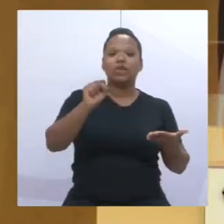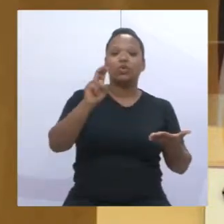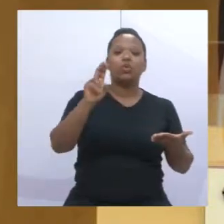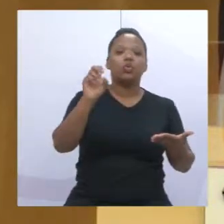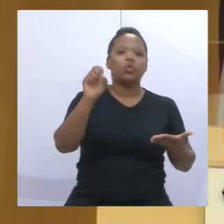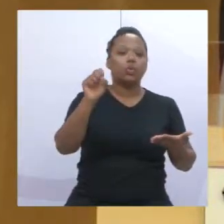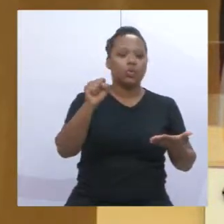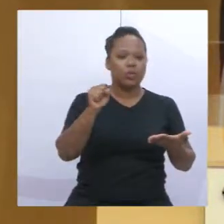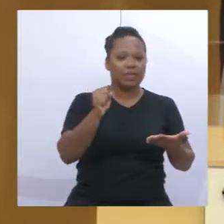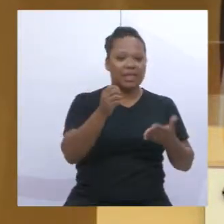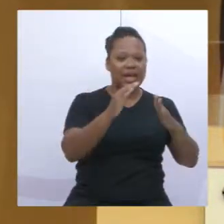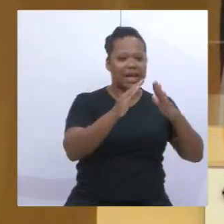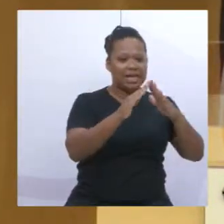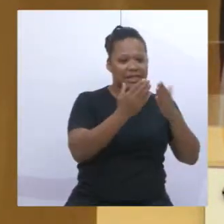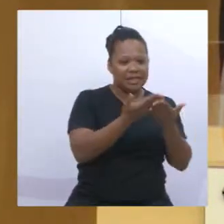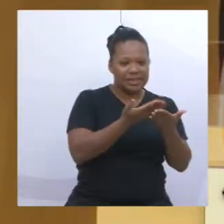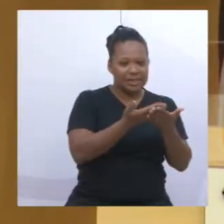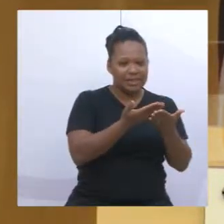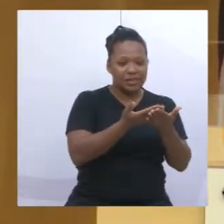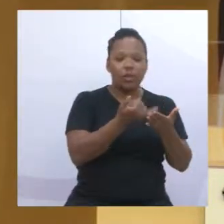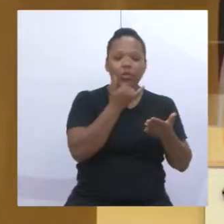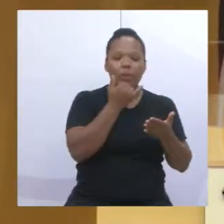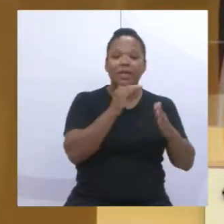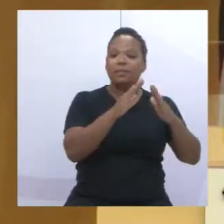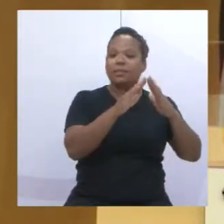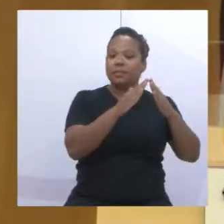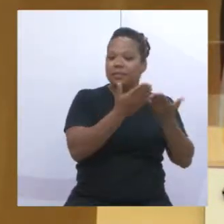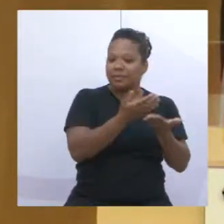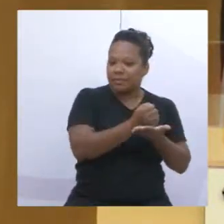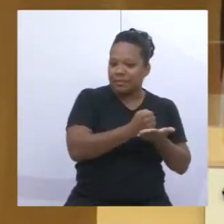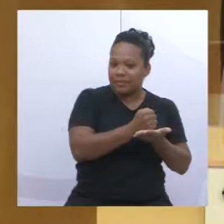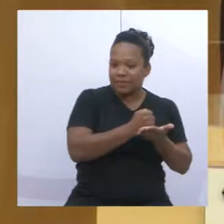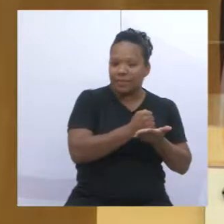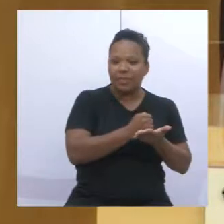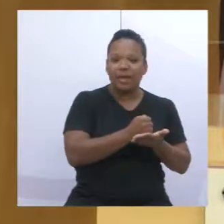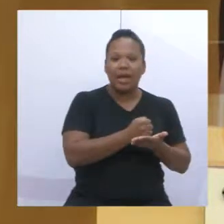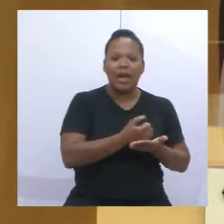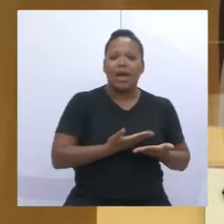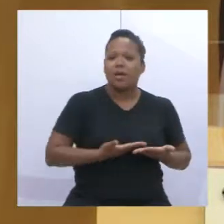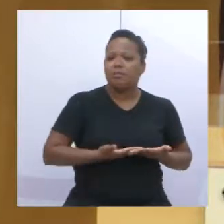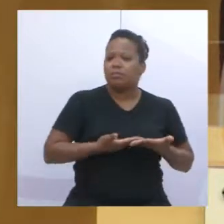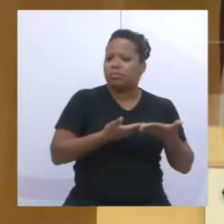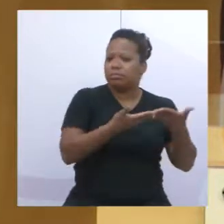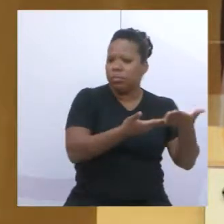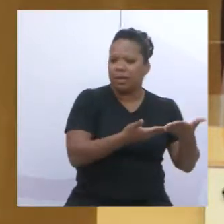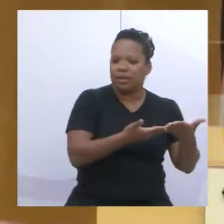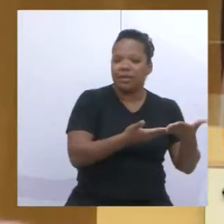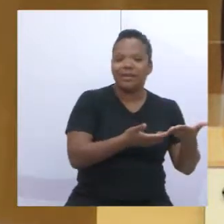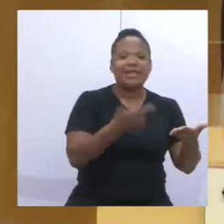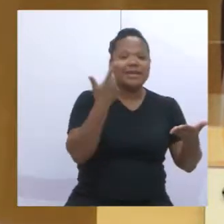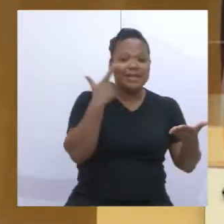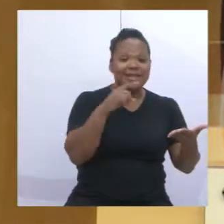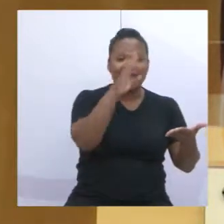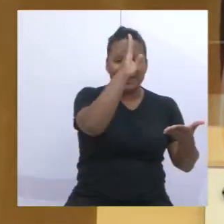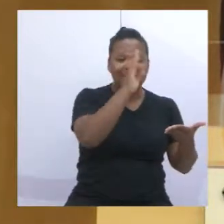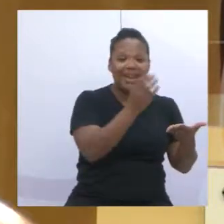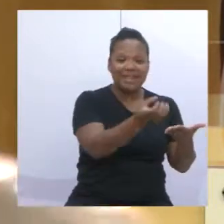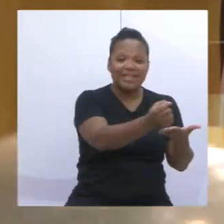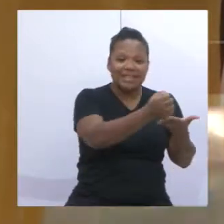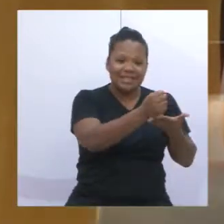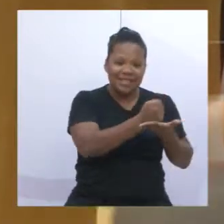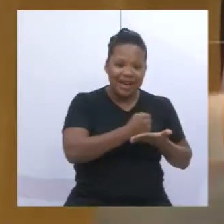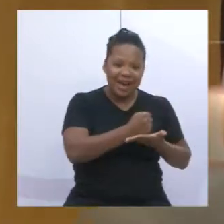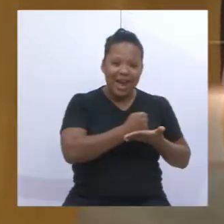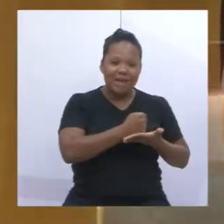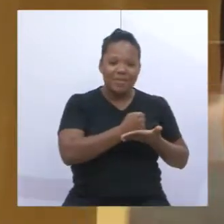que apresentam receitas prescritas por médicos particulares, mesmo que não sejam atendidos pelo SUS, o